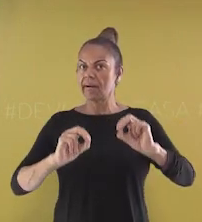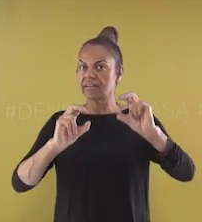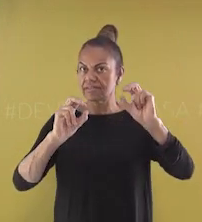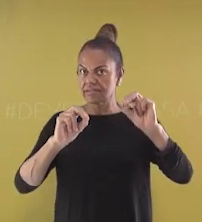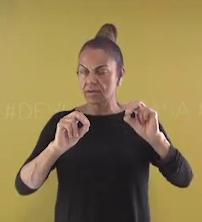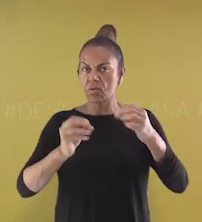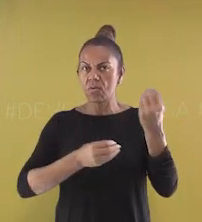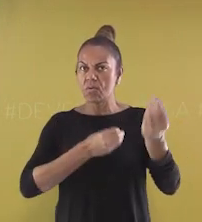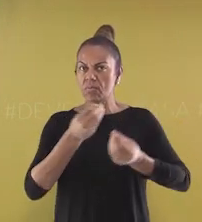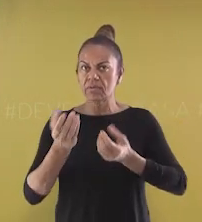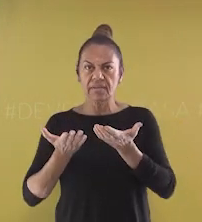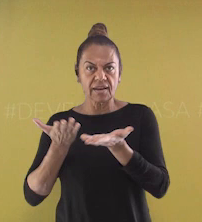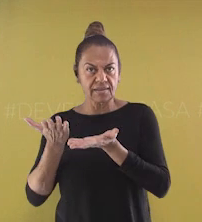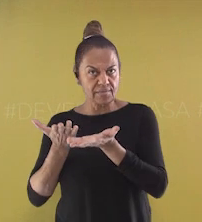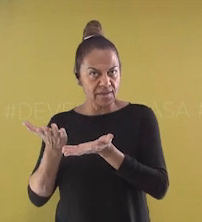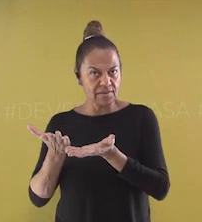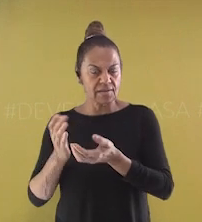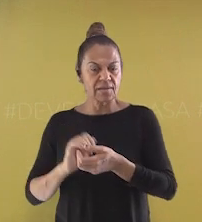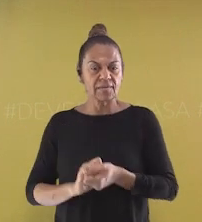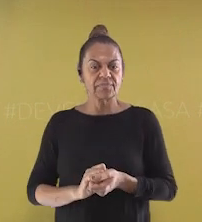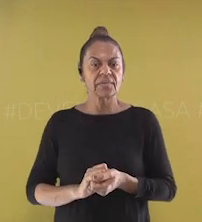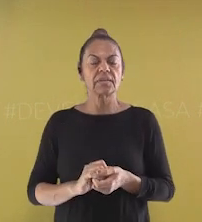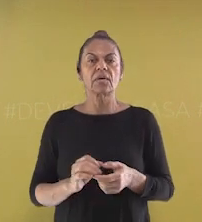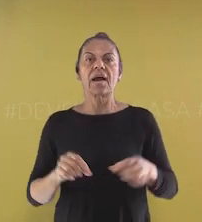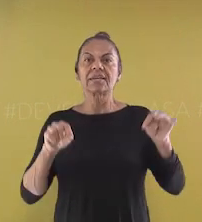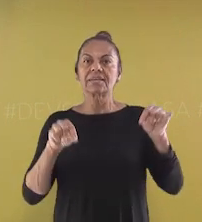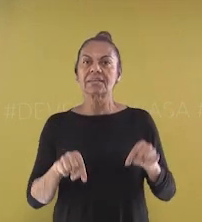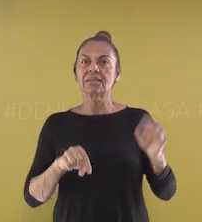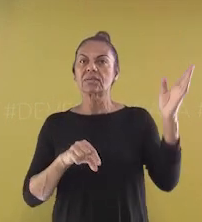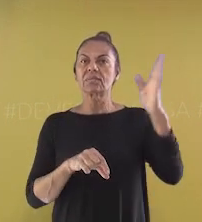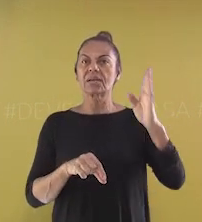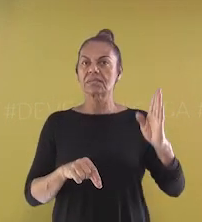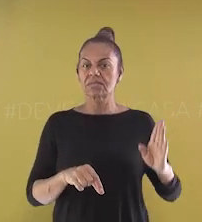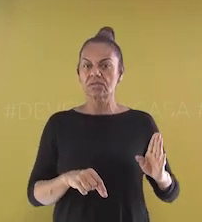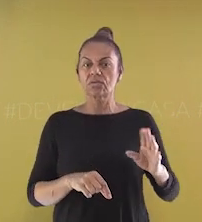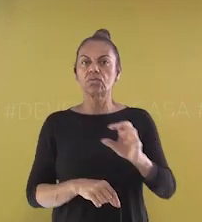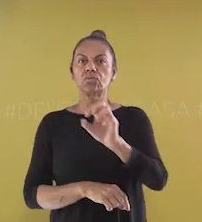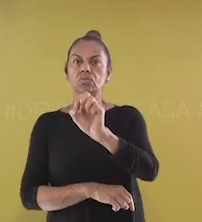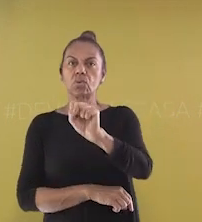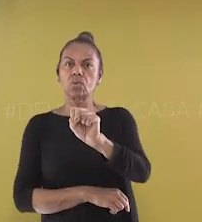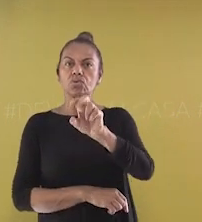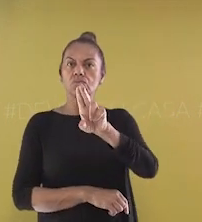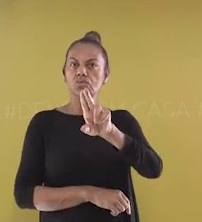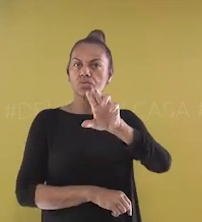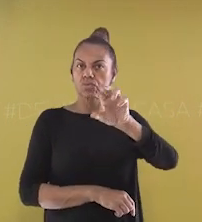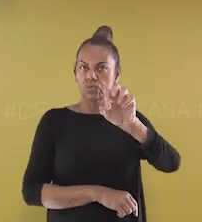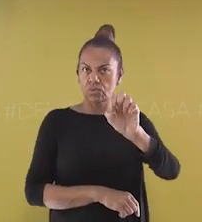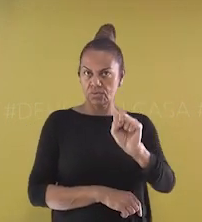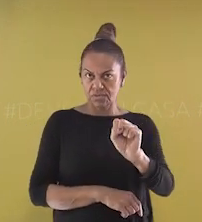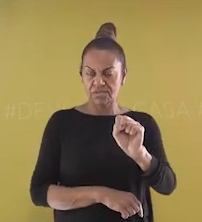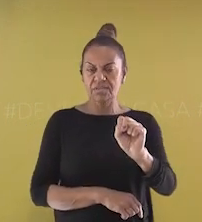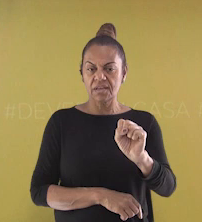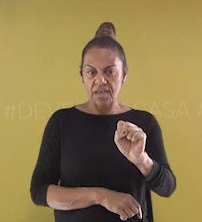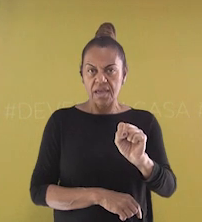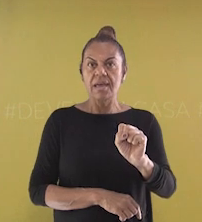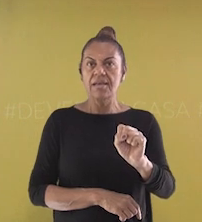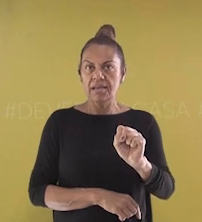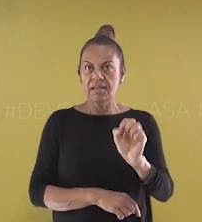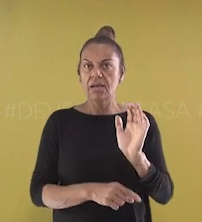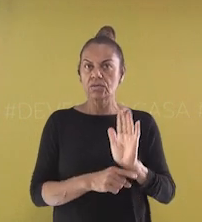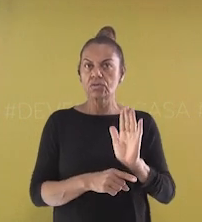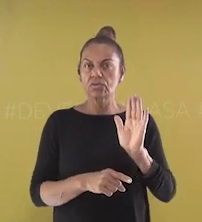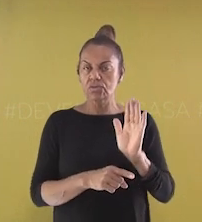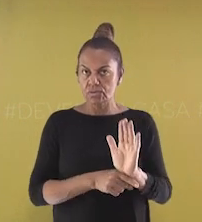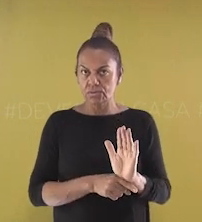No Brasil, o SUS, Sistema Único de Saúde, custeia o